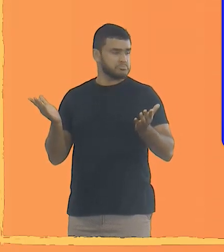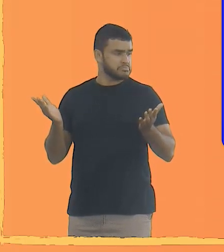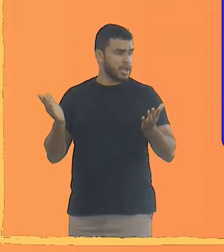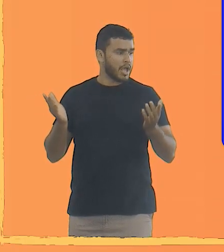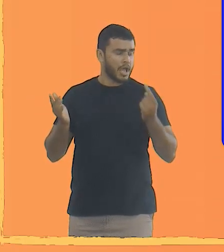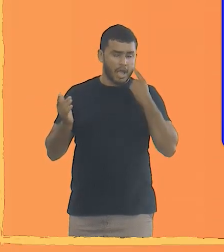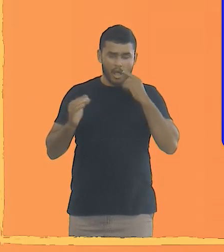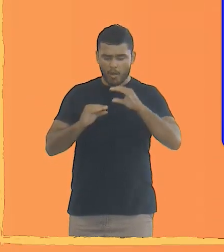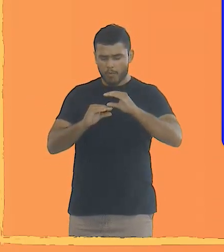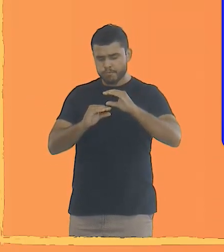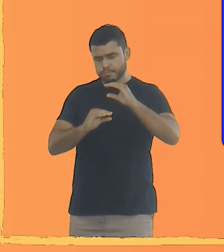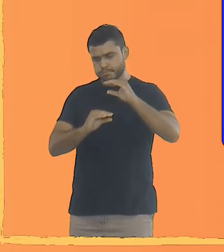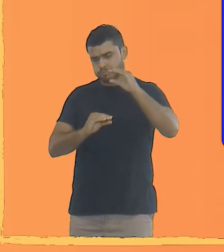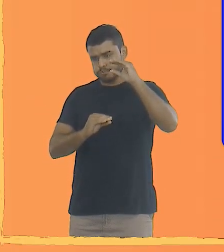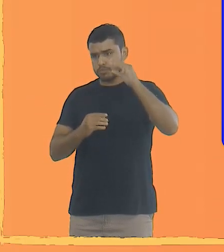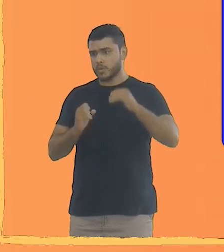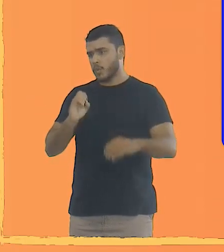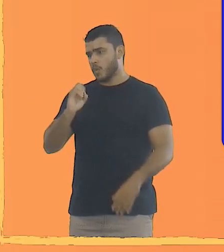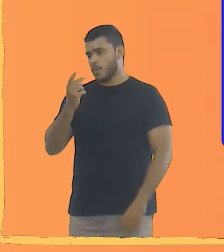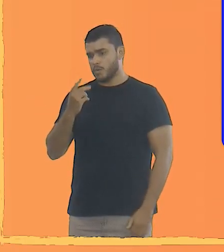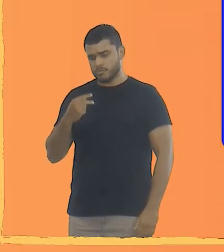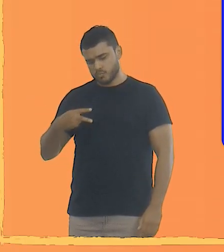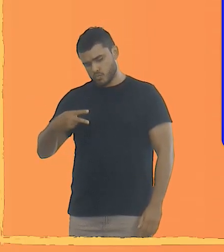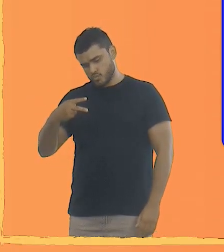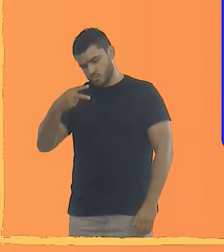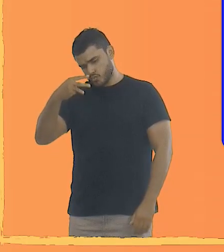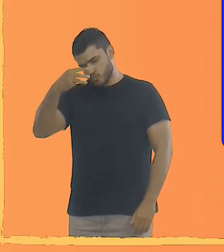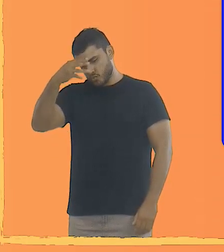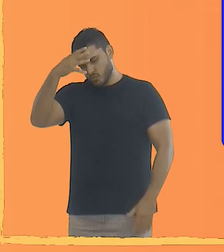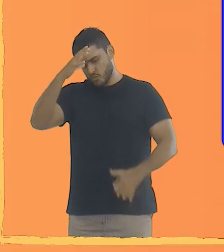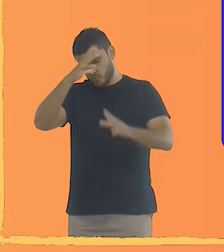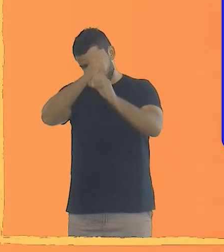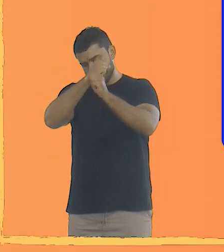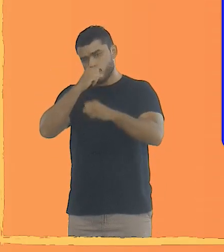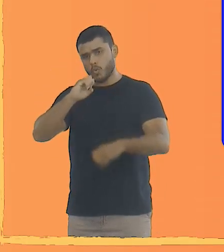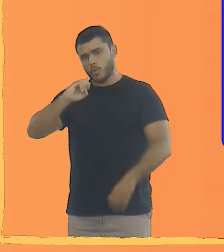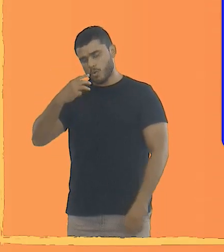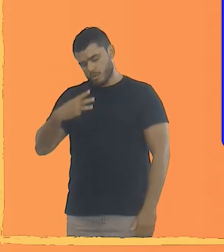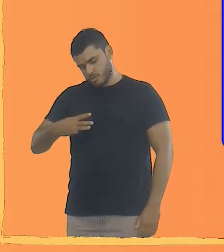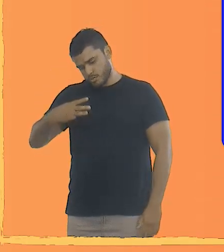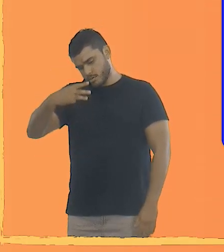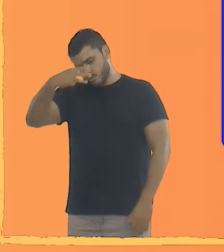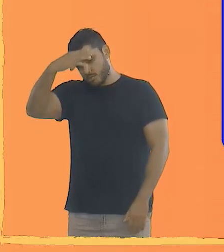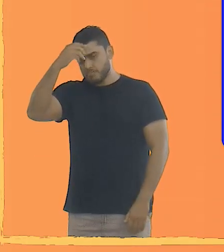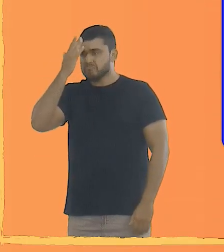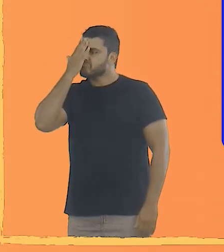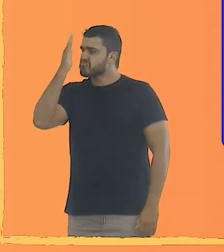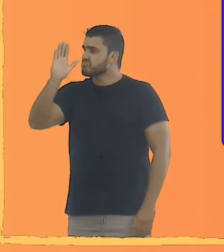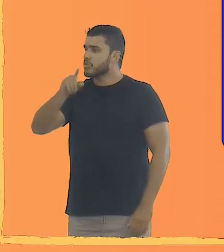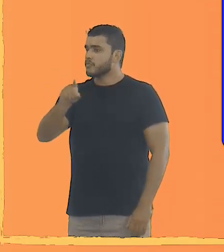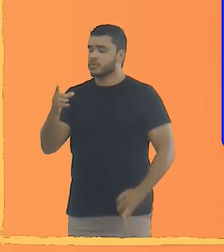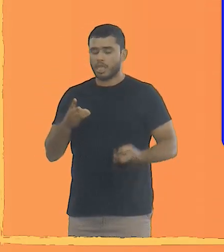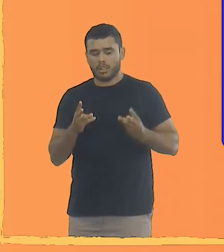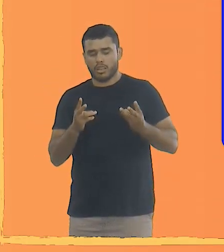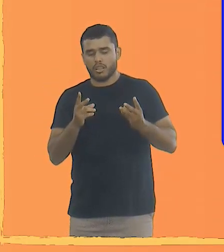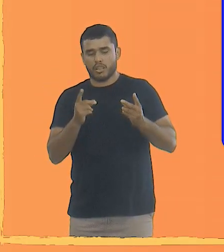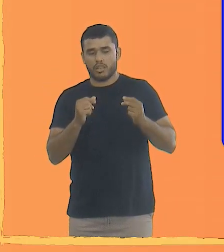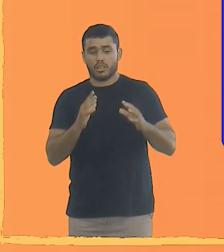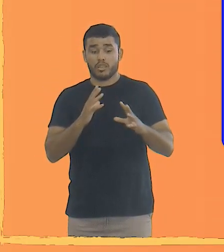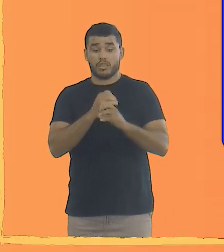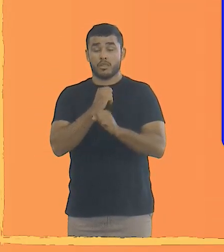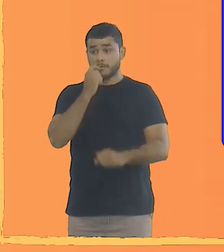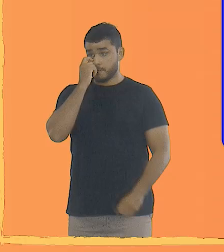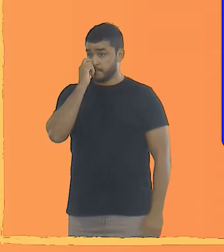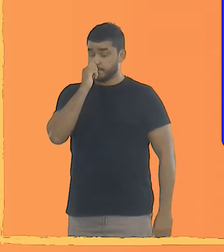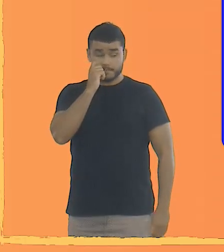de 3 em 3, isso não importa. Mas eu queria que vocês tivessem cuidado com um detalhe. Para responder a pergunta que eu